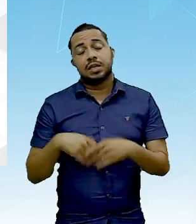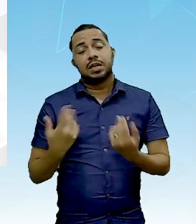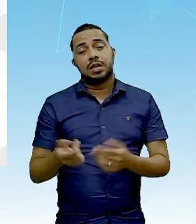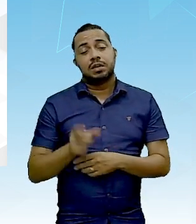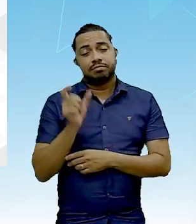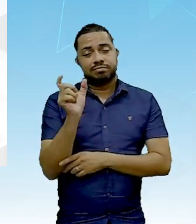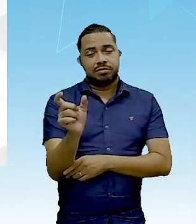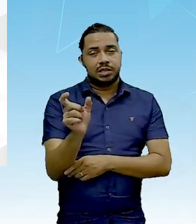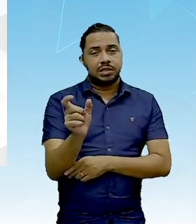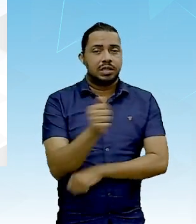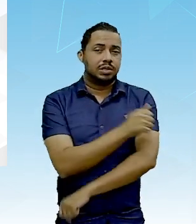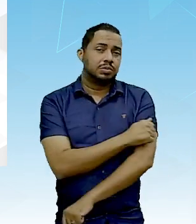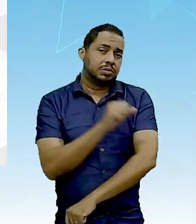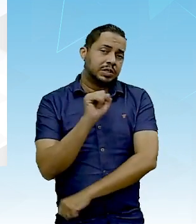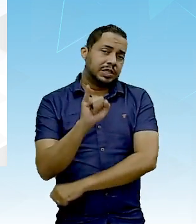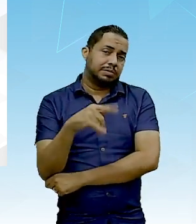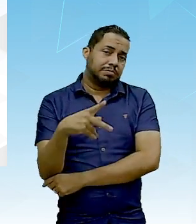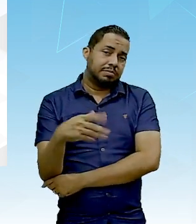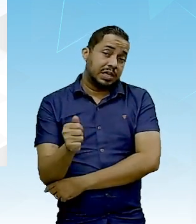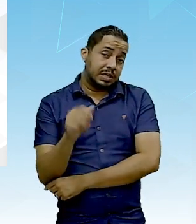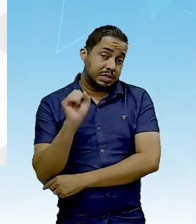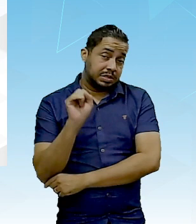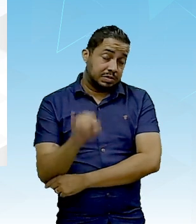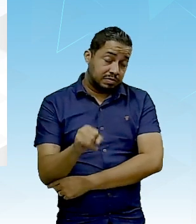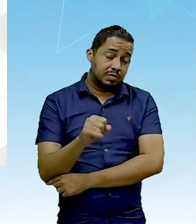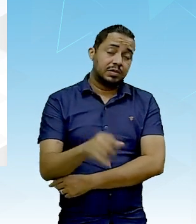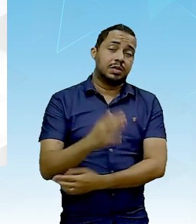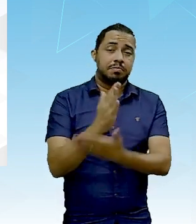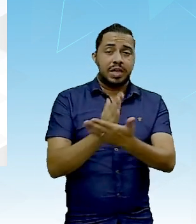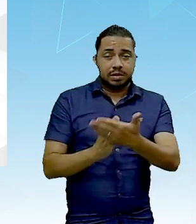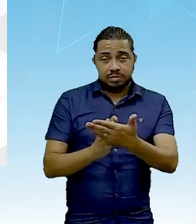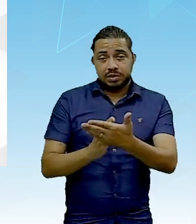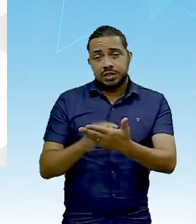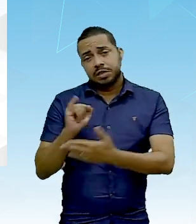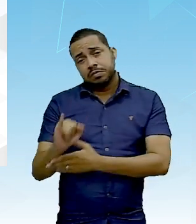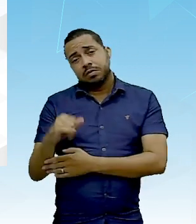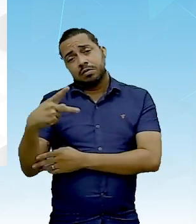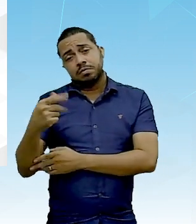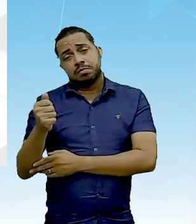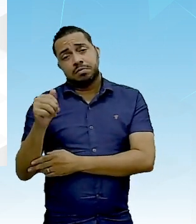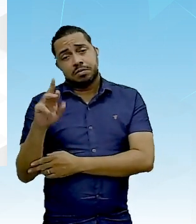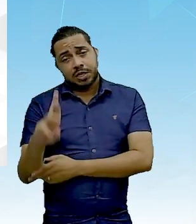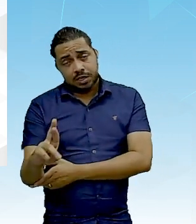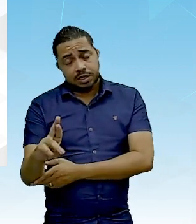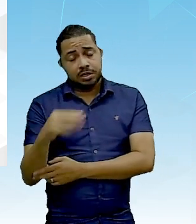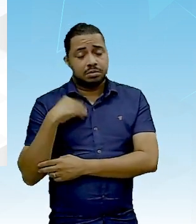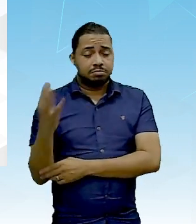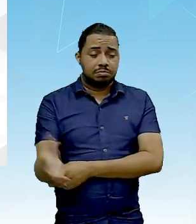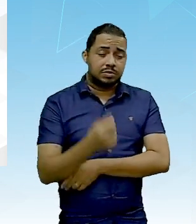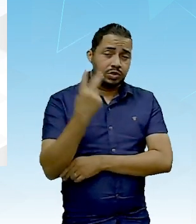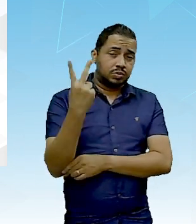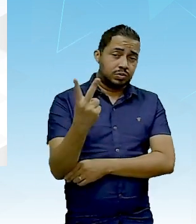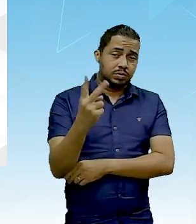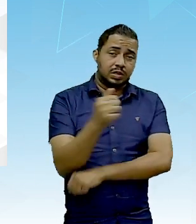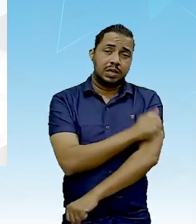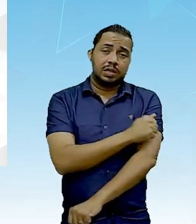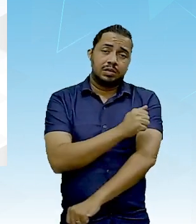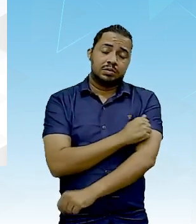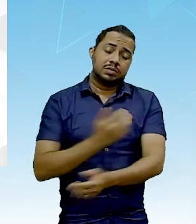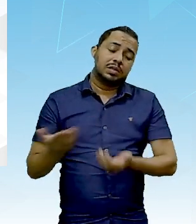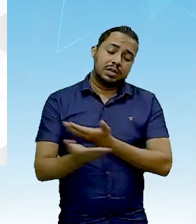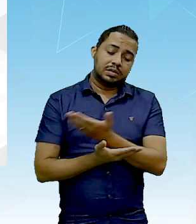se for ímpar, o do meio, tá bom? E se for par, eu vou pegar 2 alunos, né, as relações,